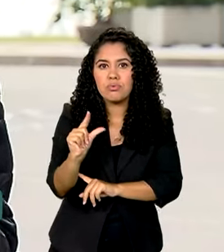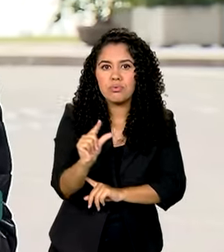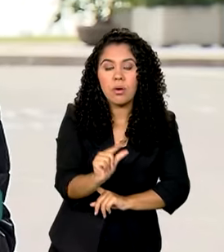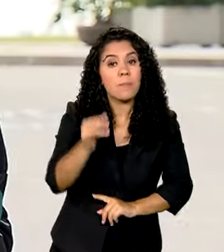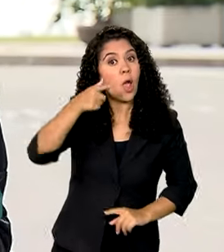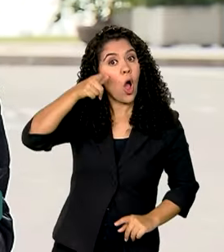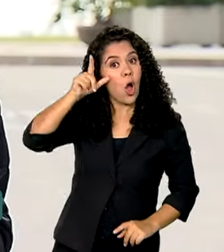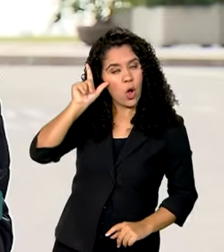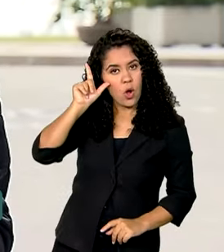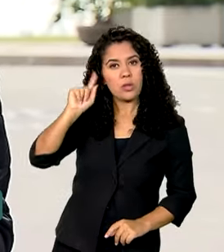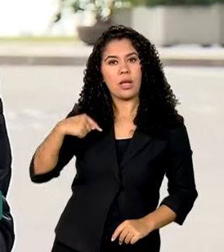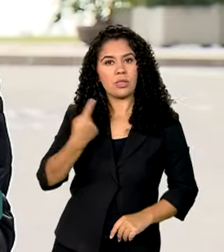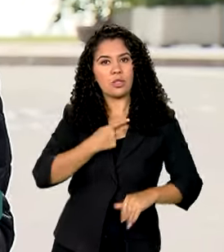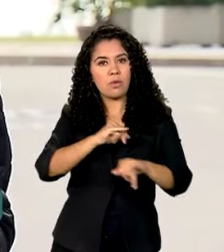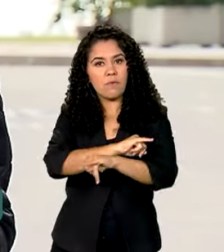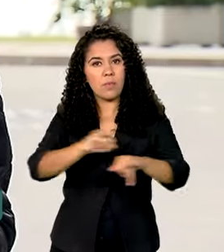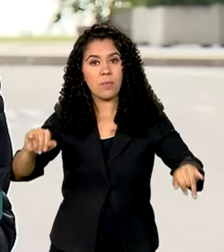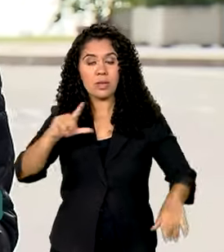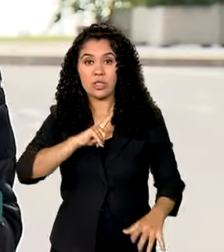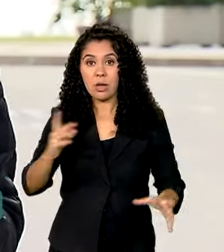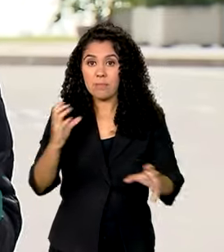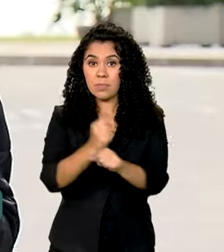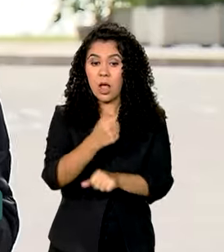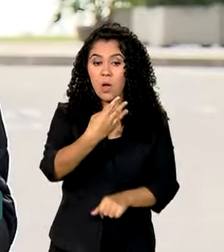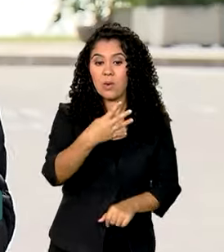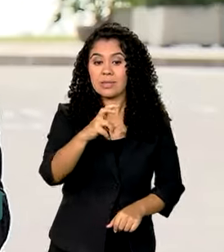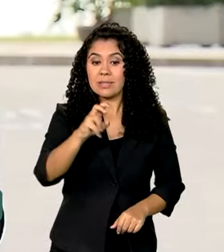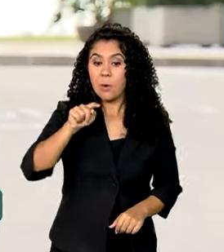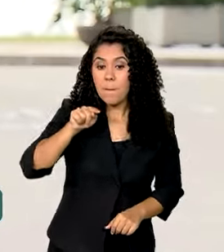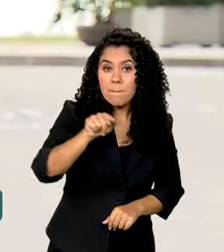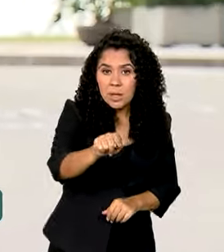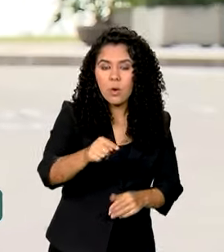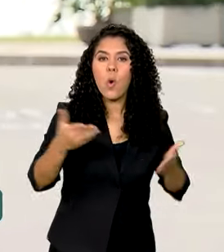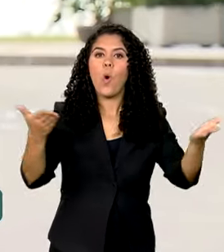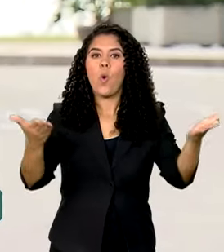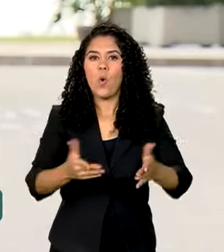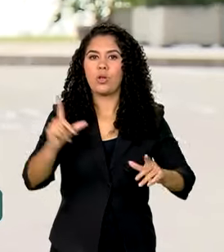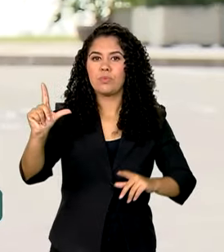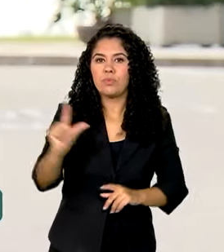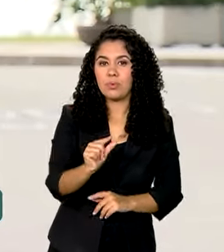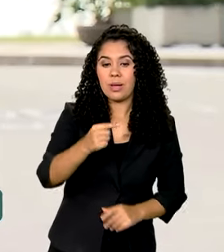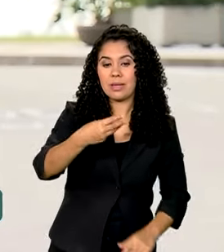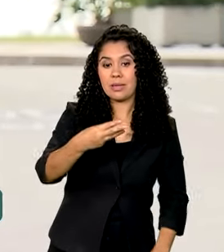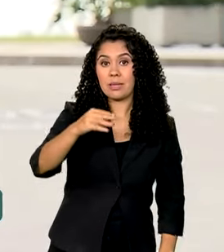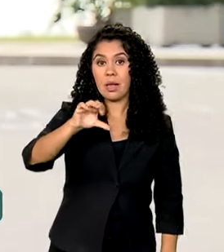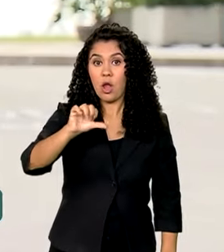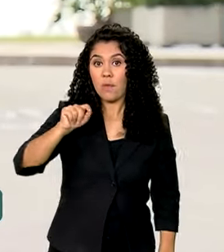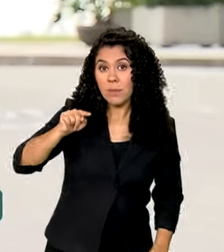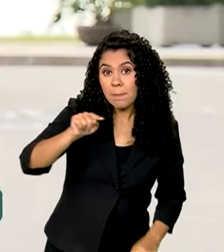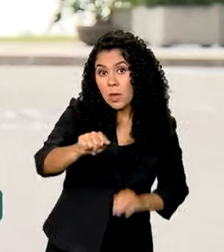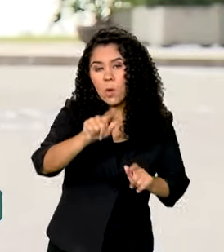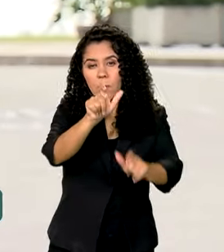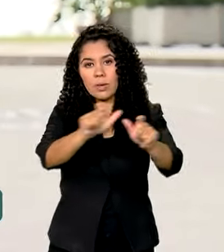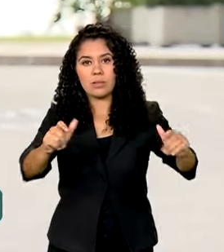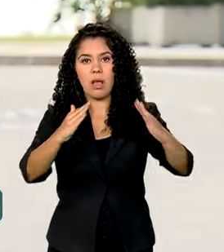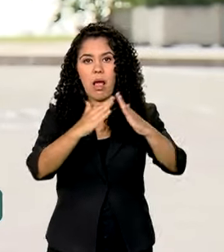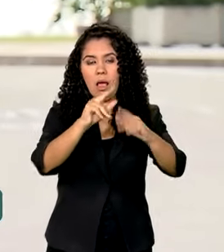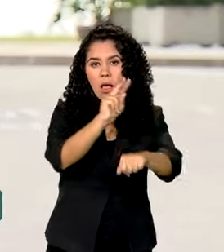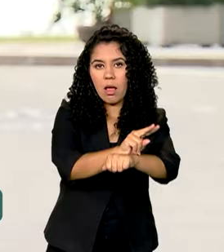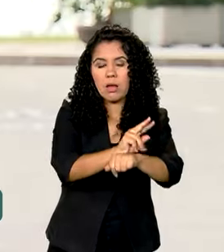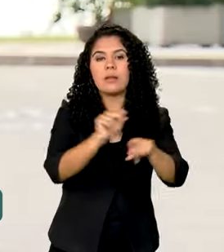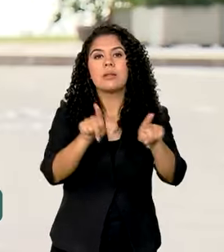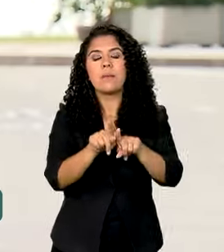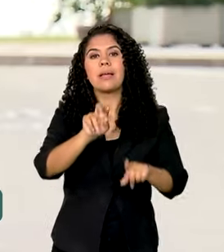a gente disse aqui no jornal que eram 45 mil pessoas. Hoje já são 39 mil pessoas em abrigos, 580